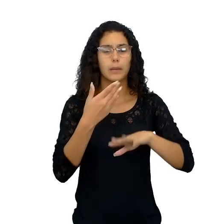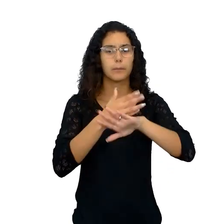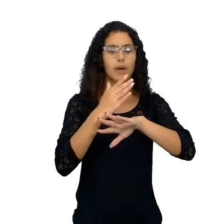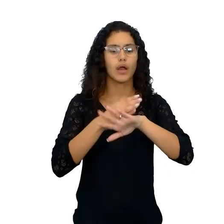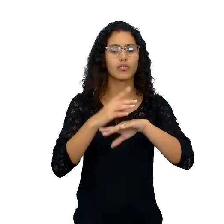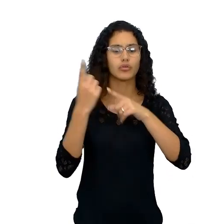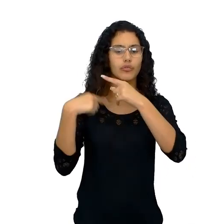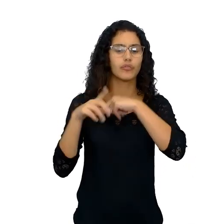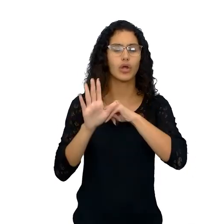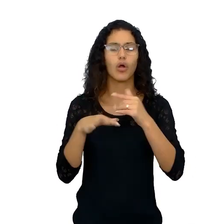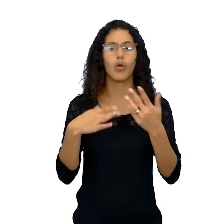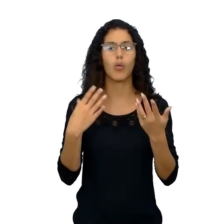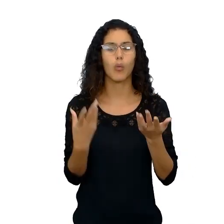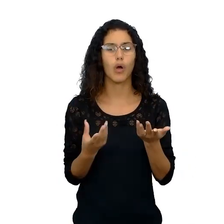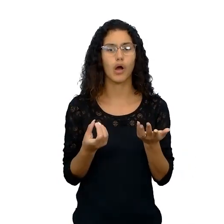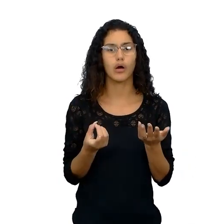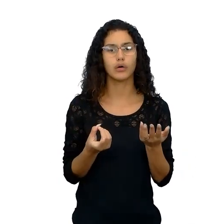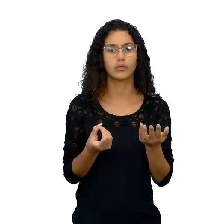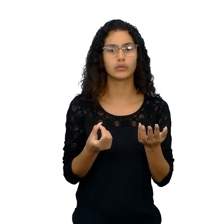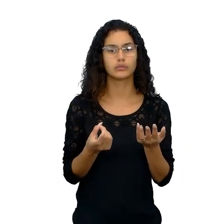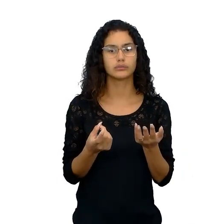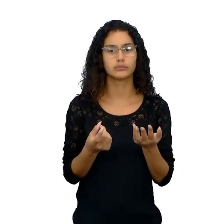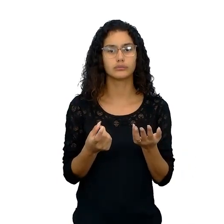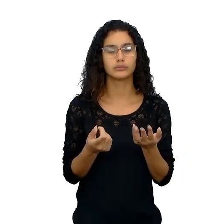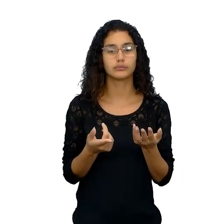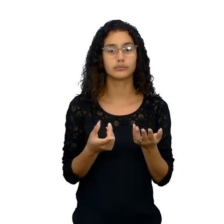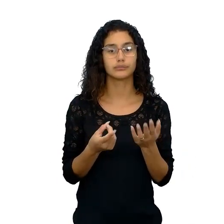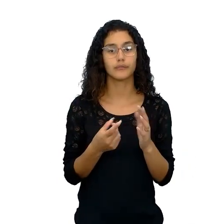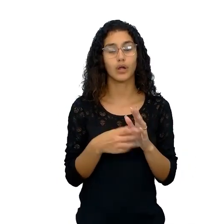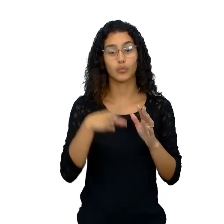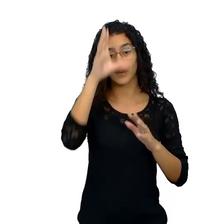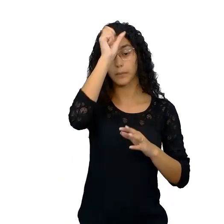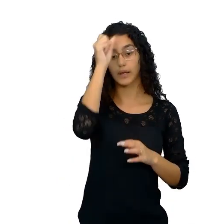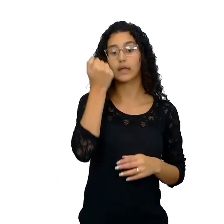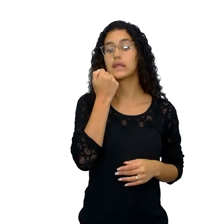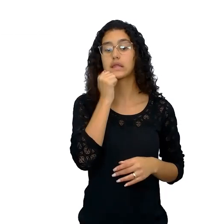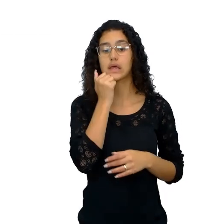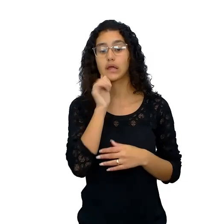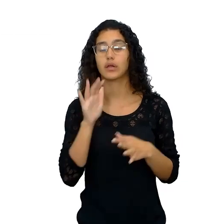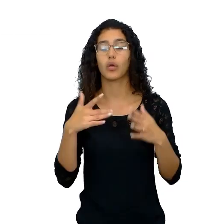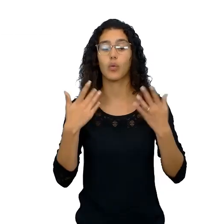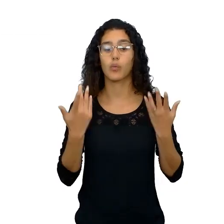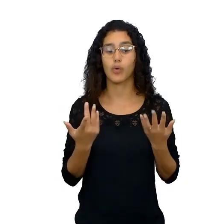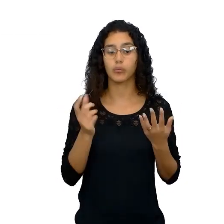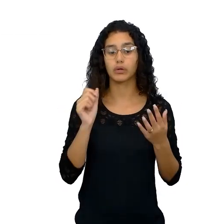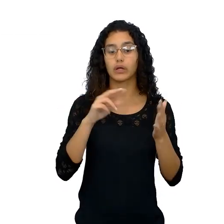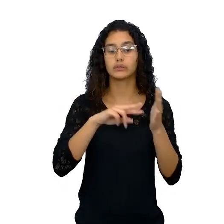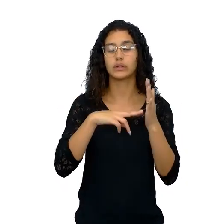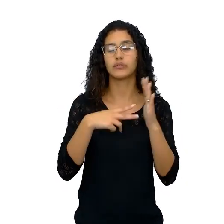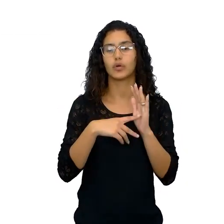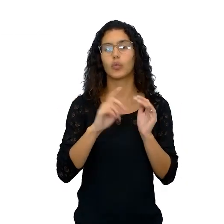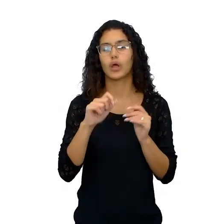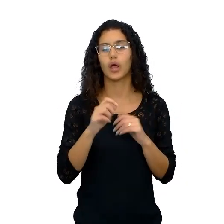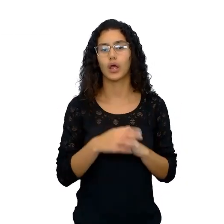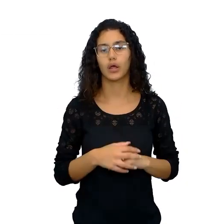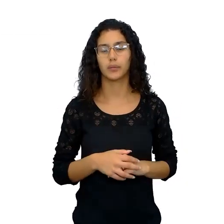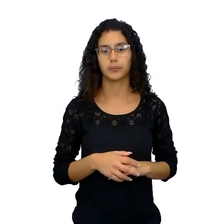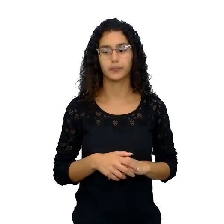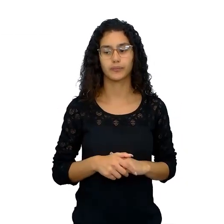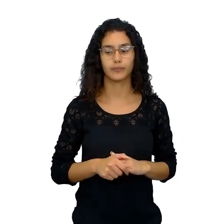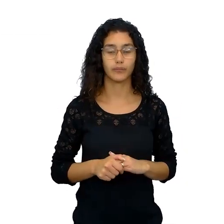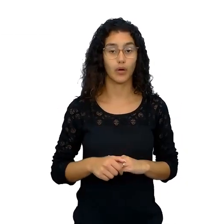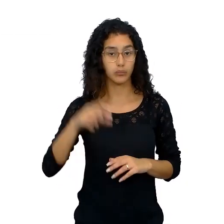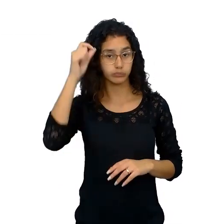desenvolvi, como que estava a questão do aprender ciência? E o que eu quero dizer com aprender ciência?